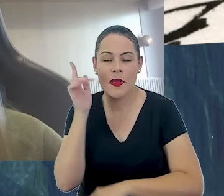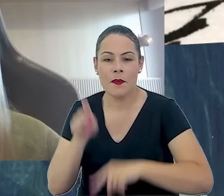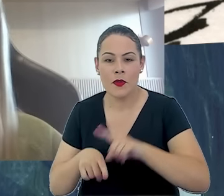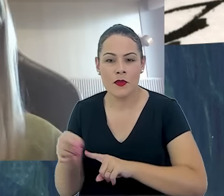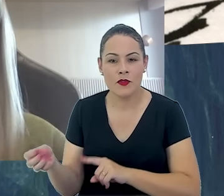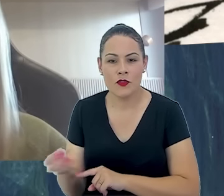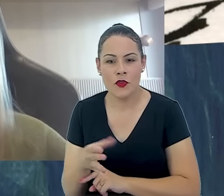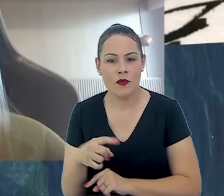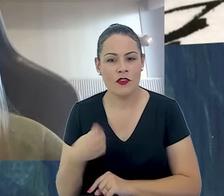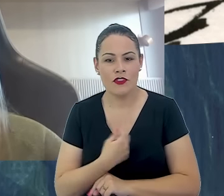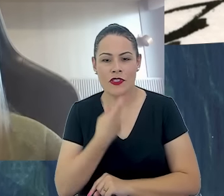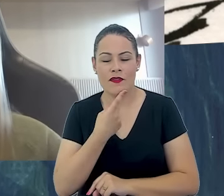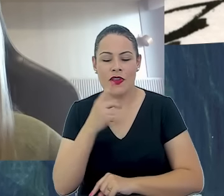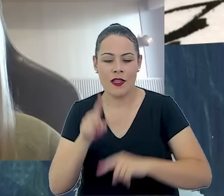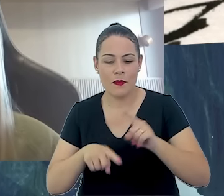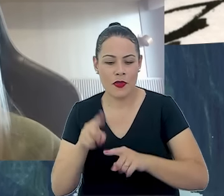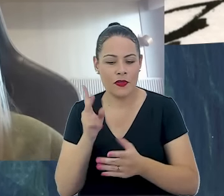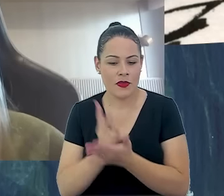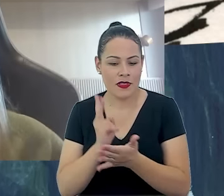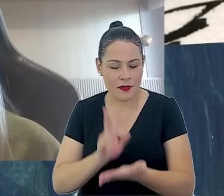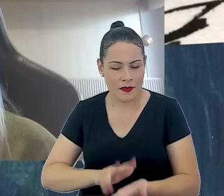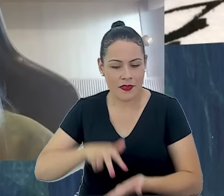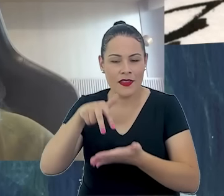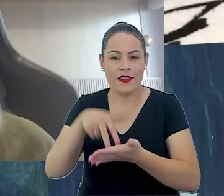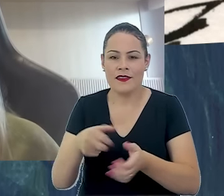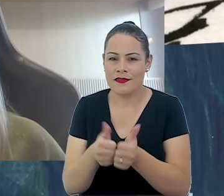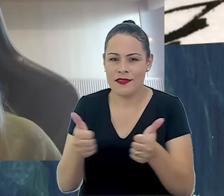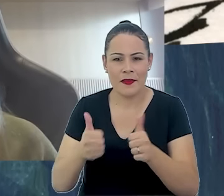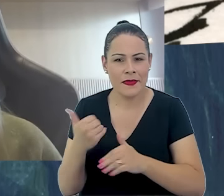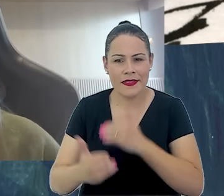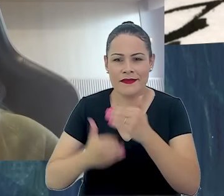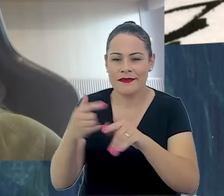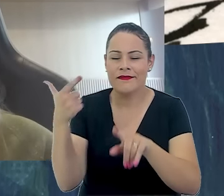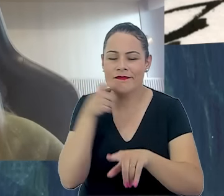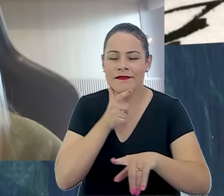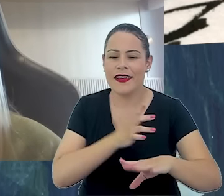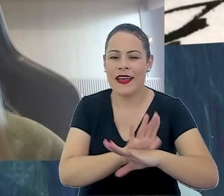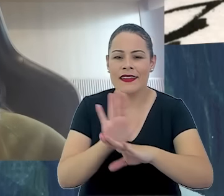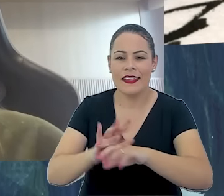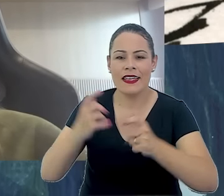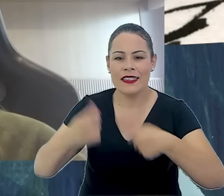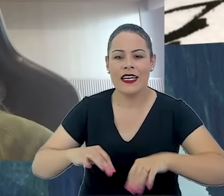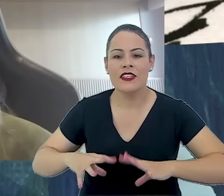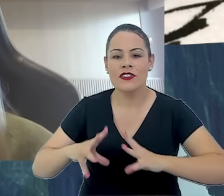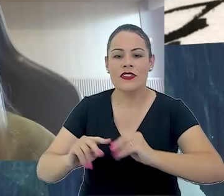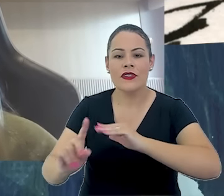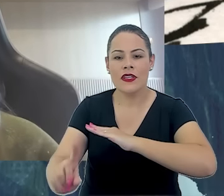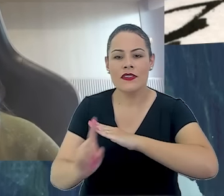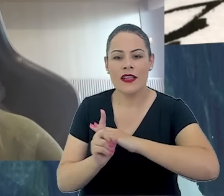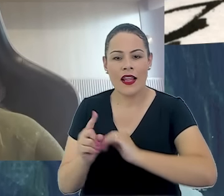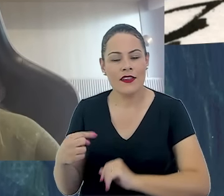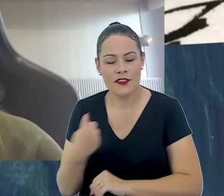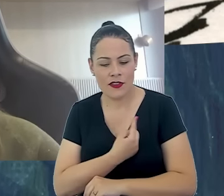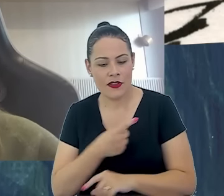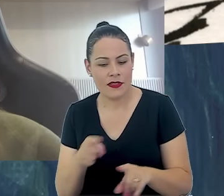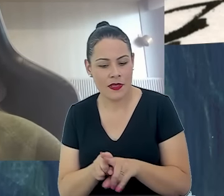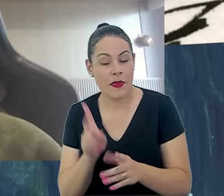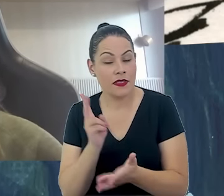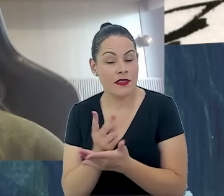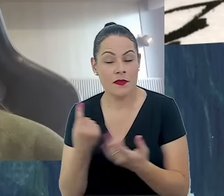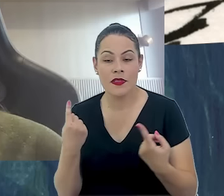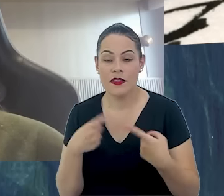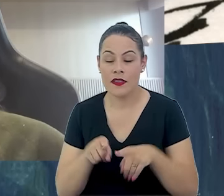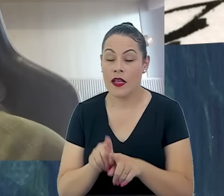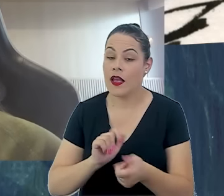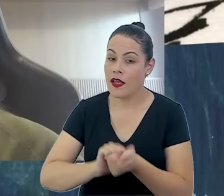em produtos, né? A gente está falando aqui produtos que fiquem de pé, que funcionem, etc., que atendam à necessidade dos nossos clientes,